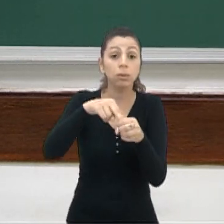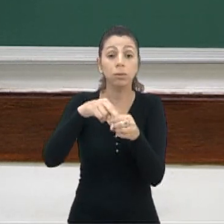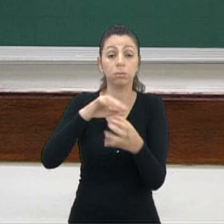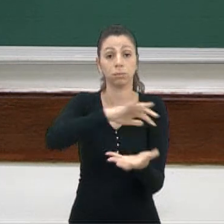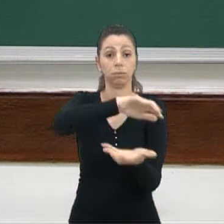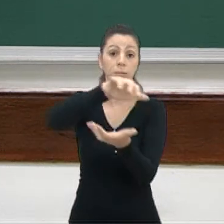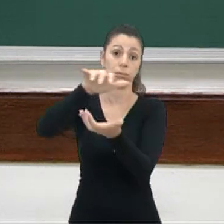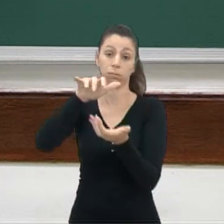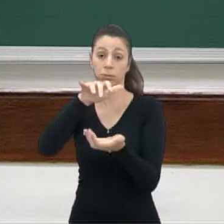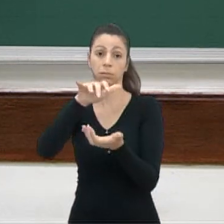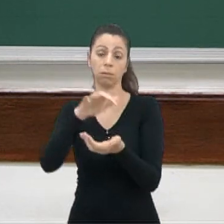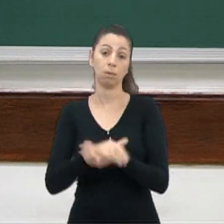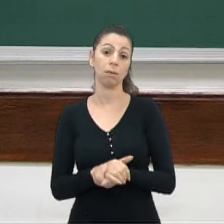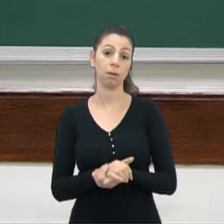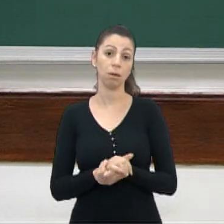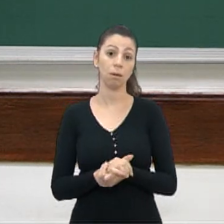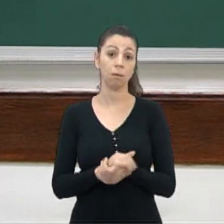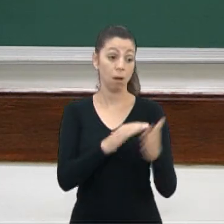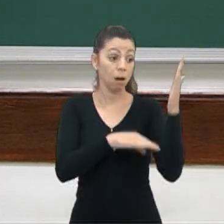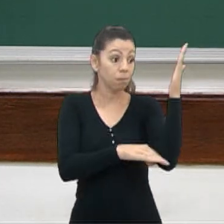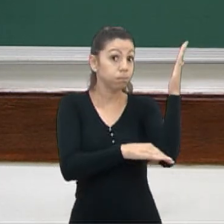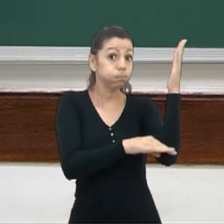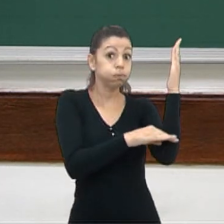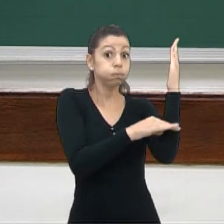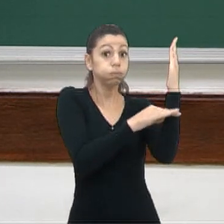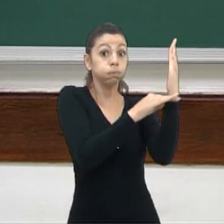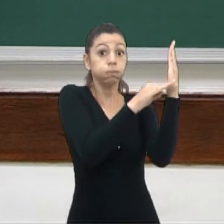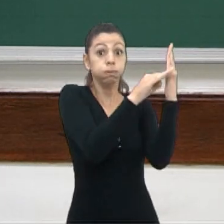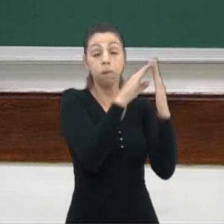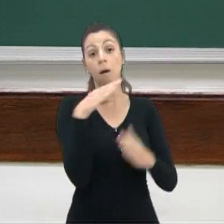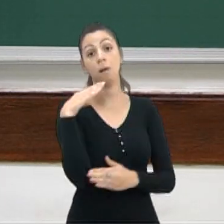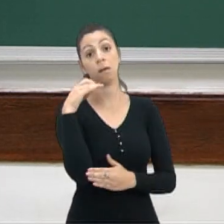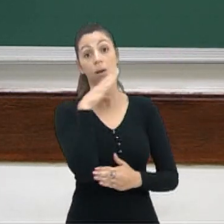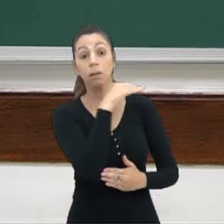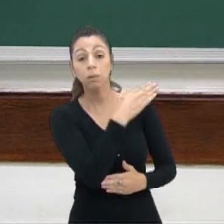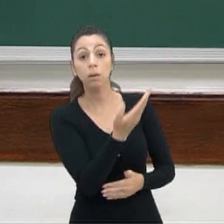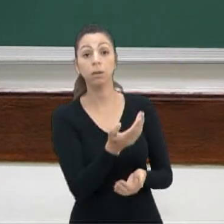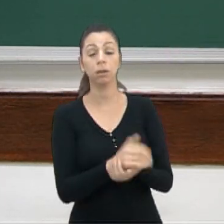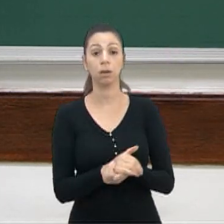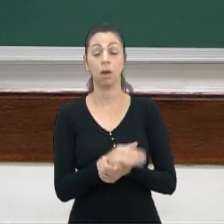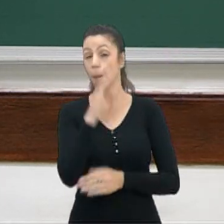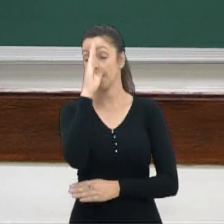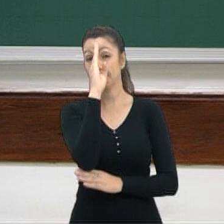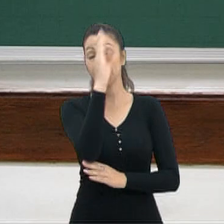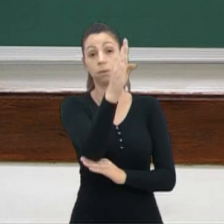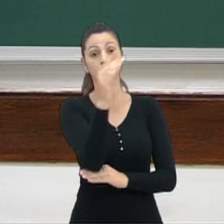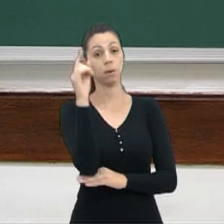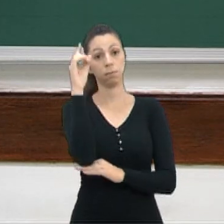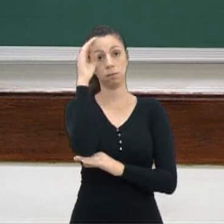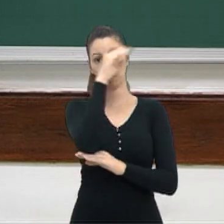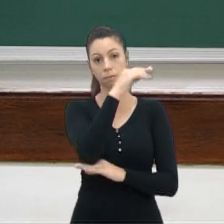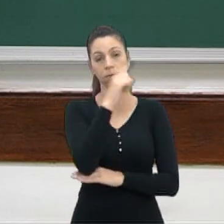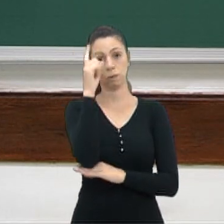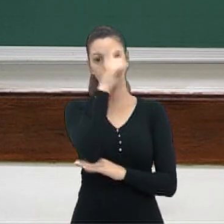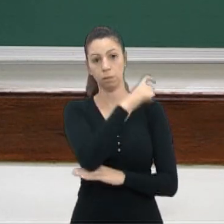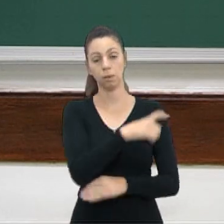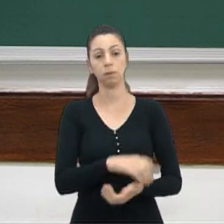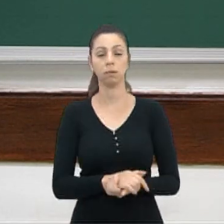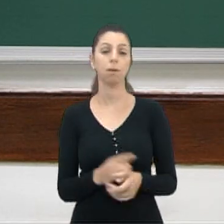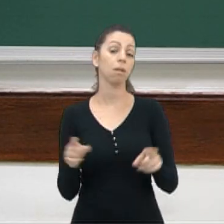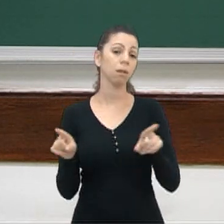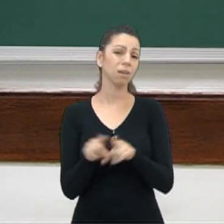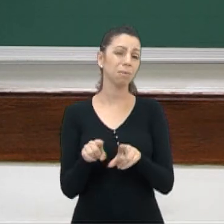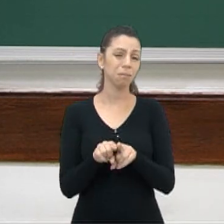Bem, são as altas temperaturas, é o calor. Então, esta é a principal dificuldade. Também tem a força